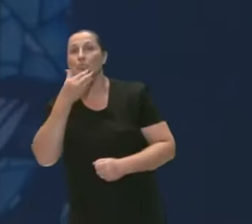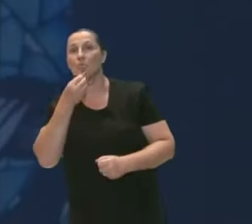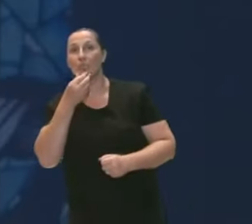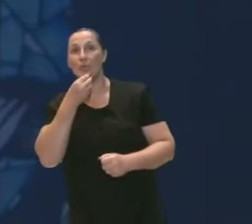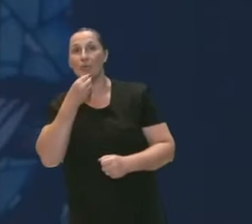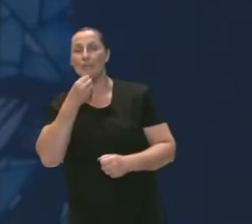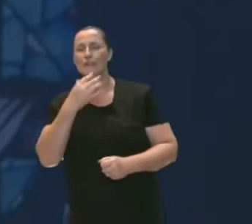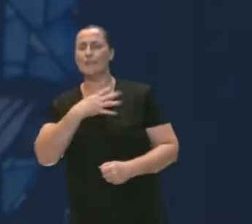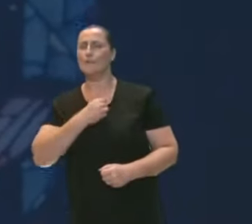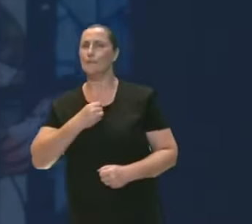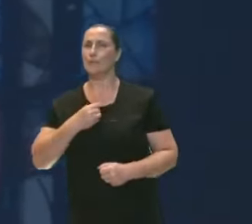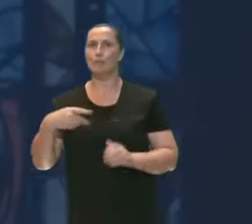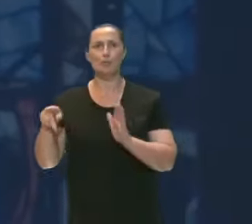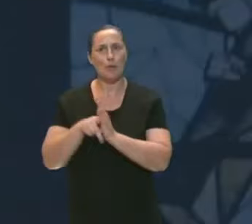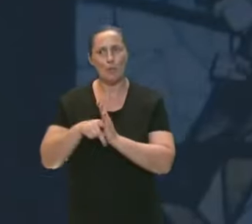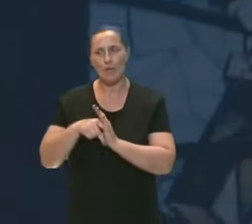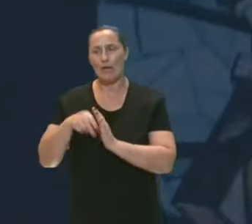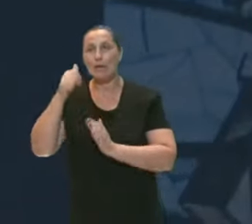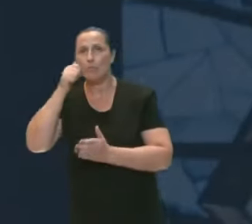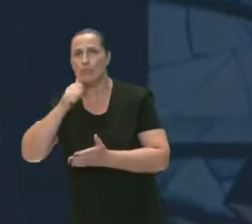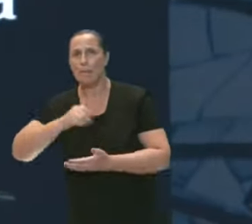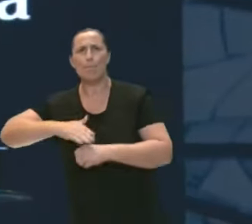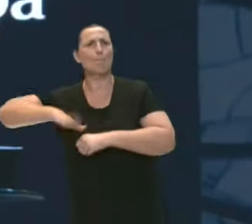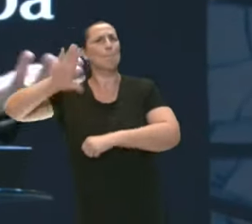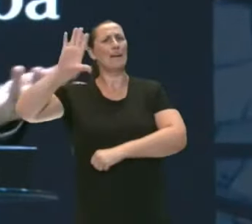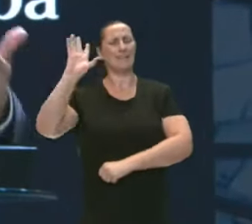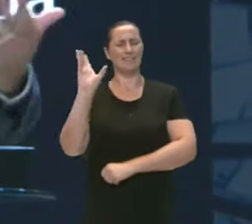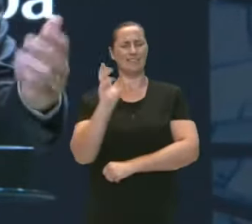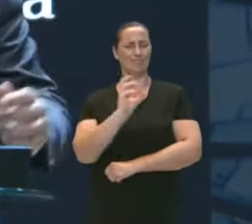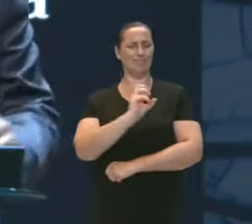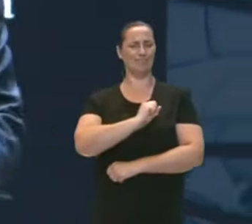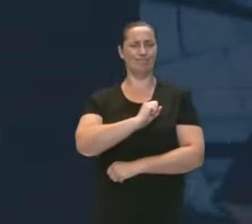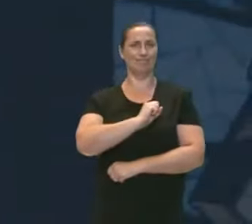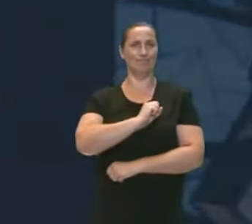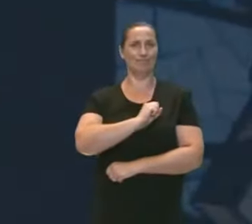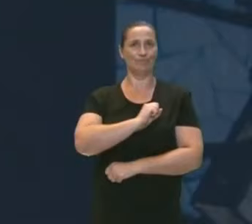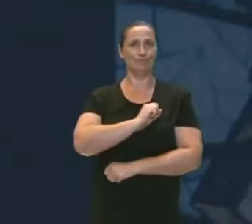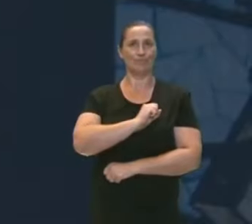mais amada, enfim. E acontece que ali naquele contexto